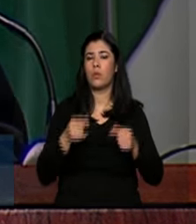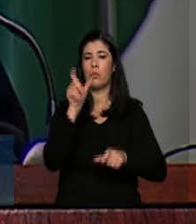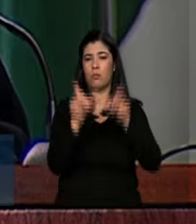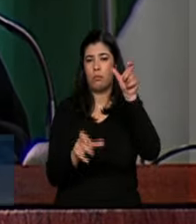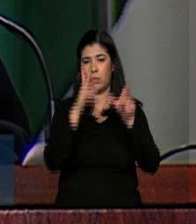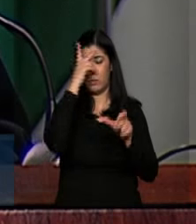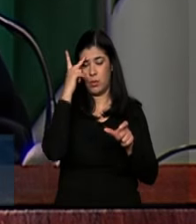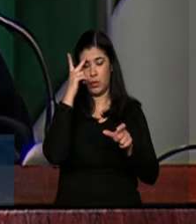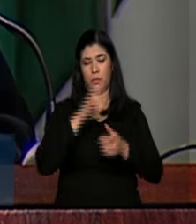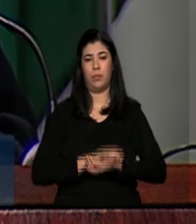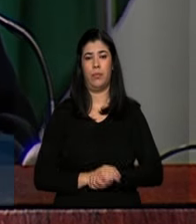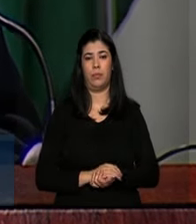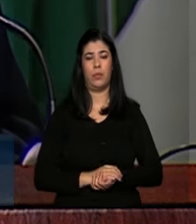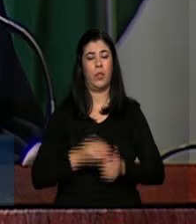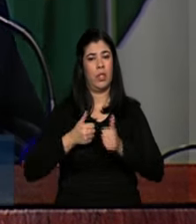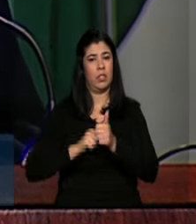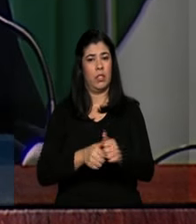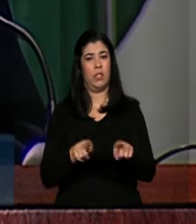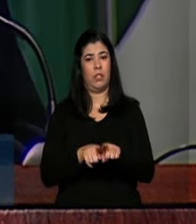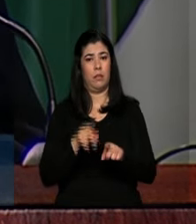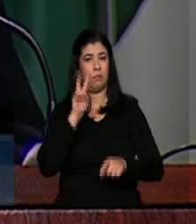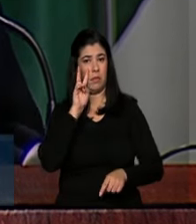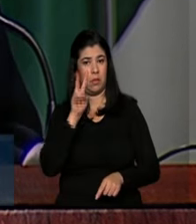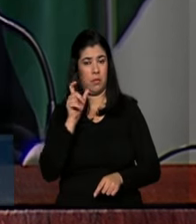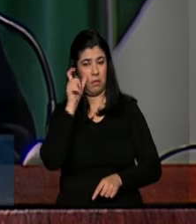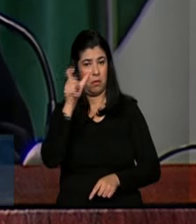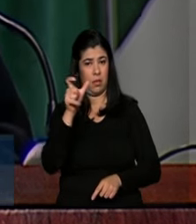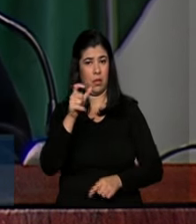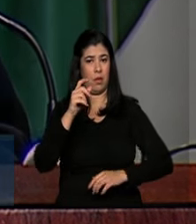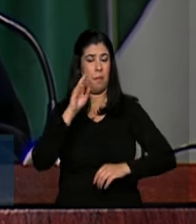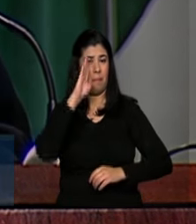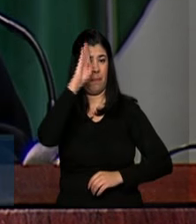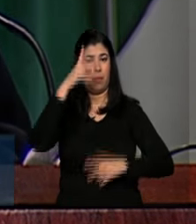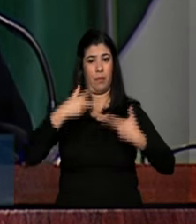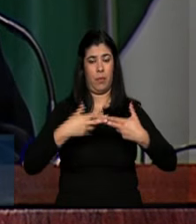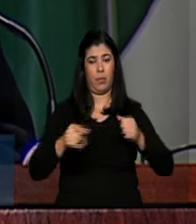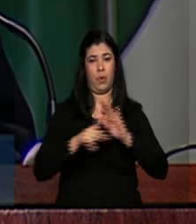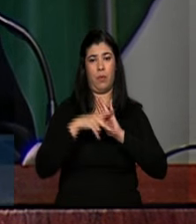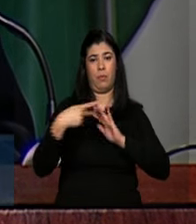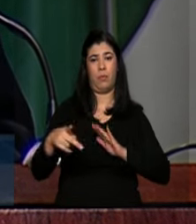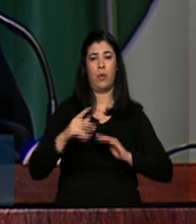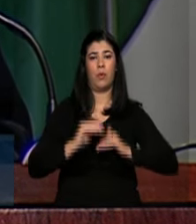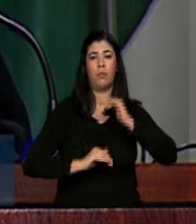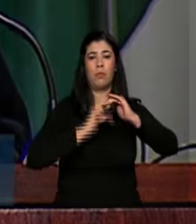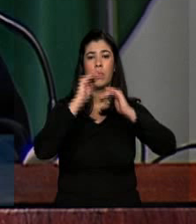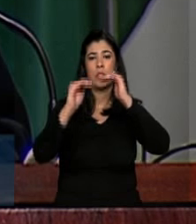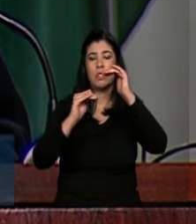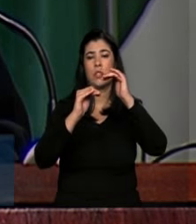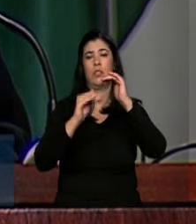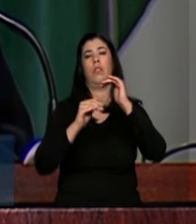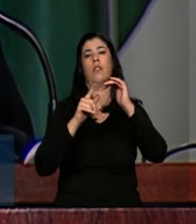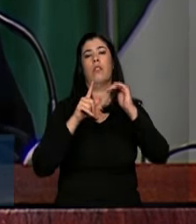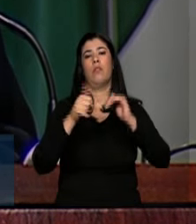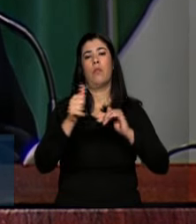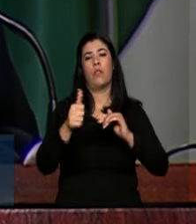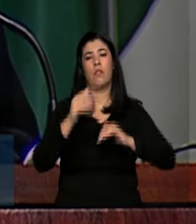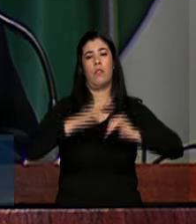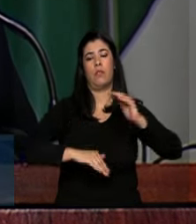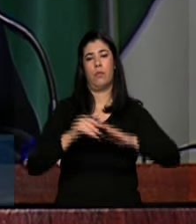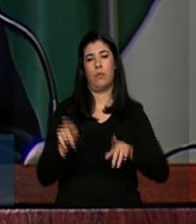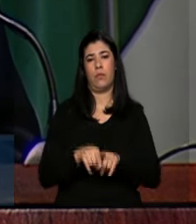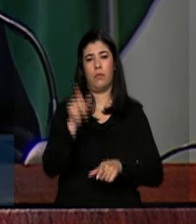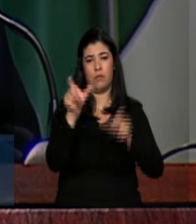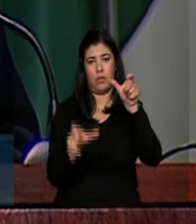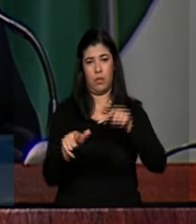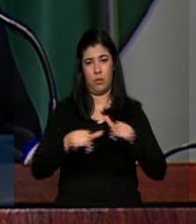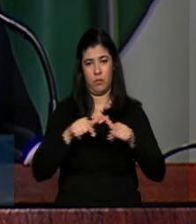pessoal. Seguiremos atentos às principais questões relativas à ascensão funcional e à qualificação profissional dos